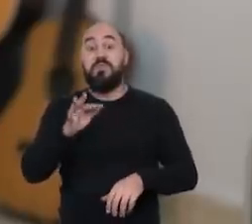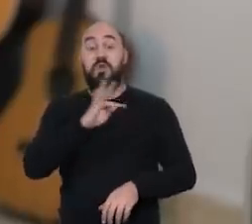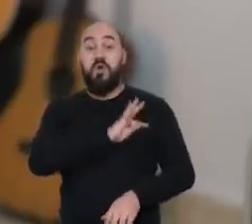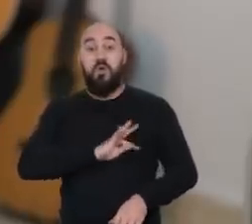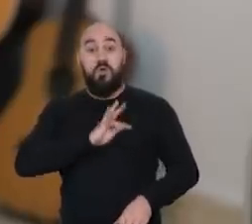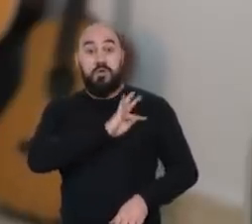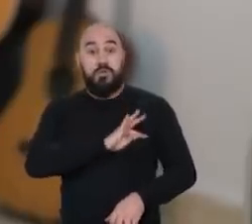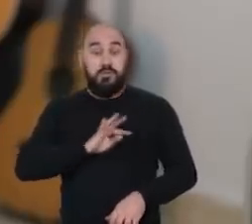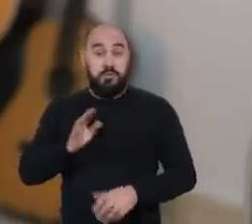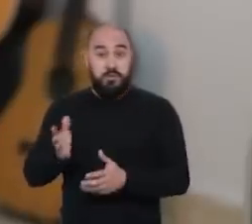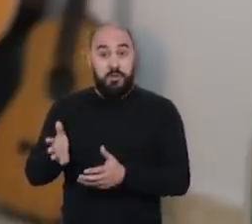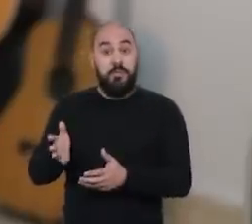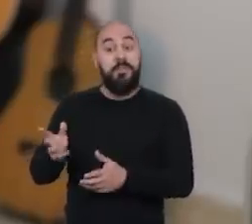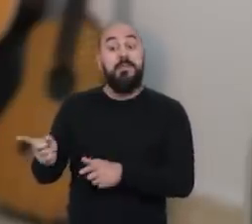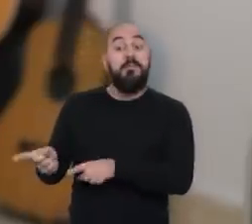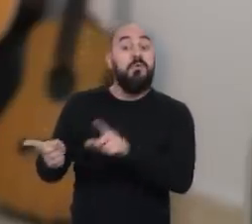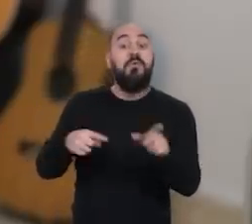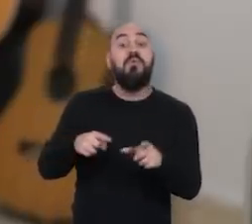com 18 anos,